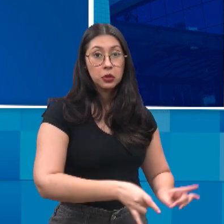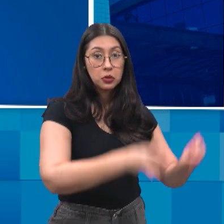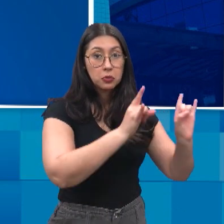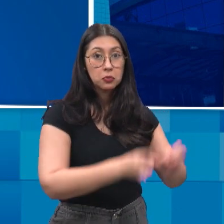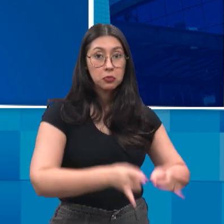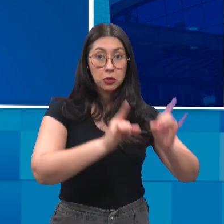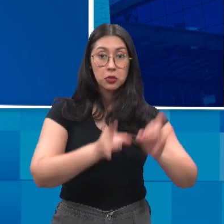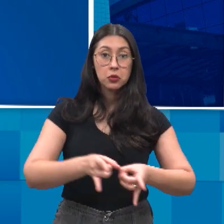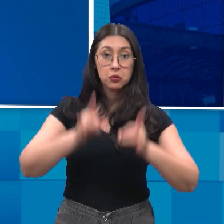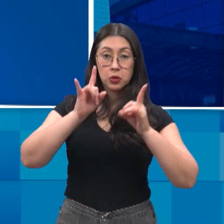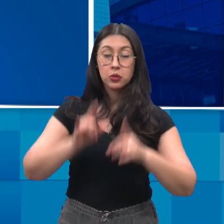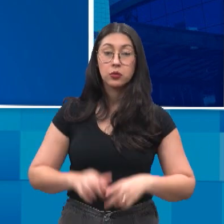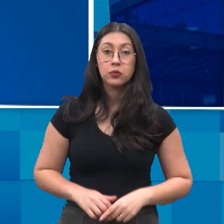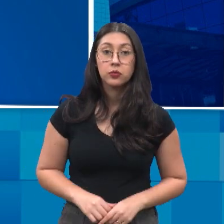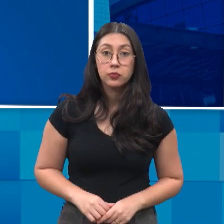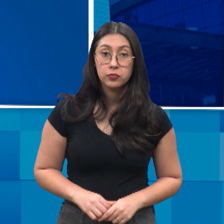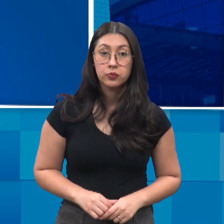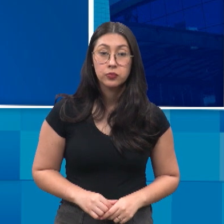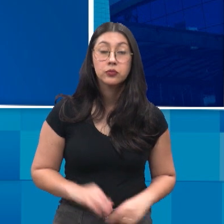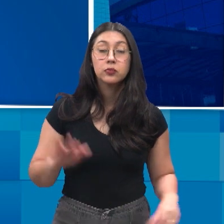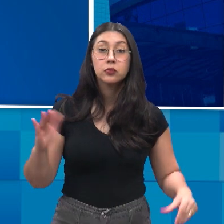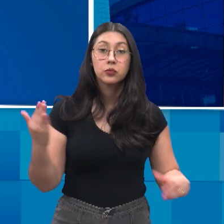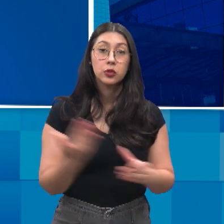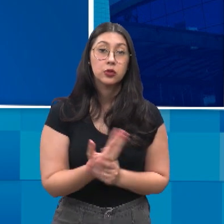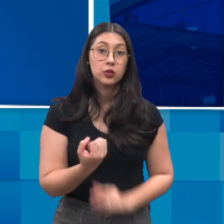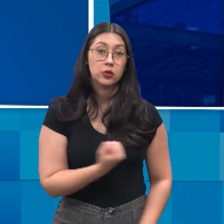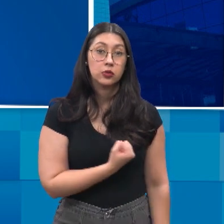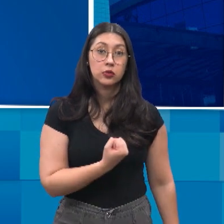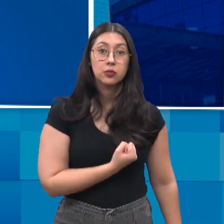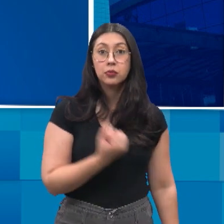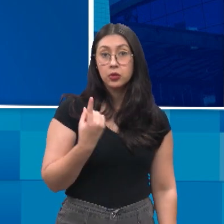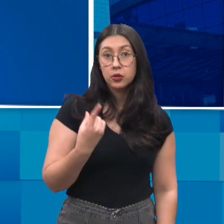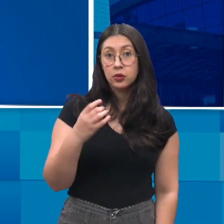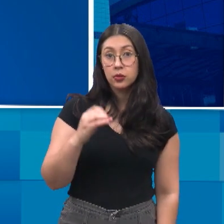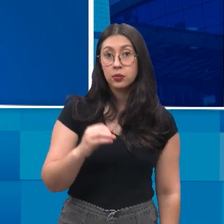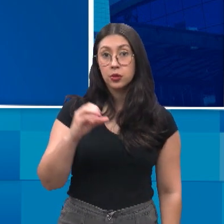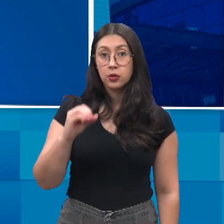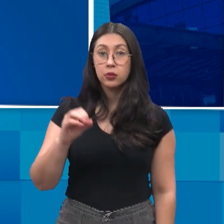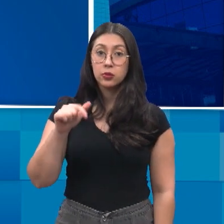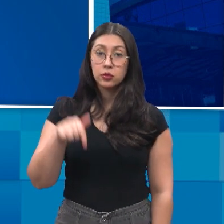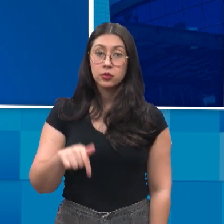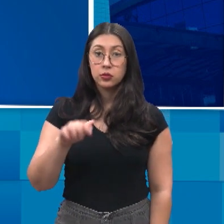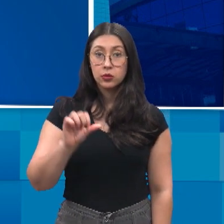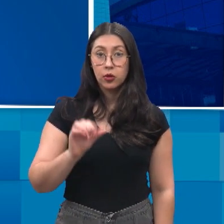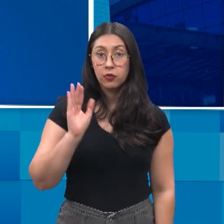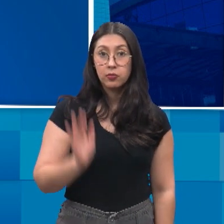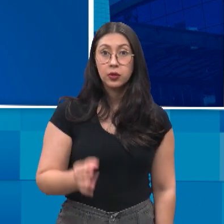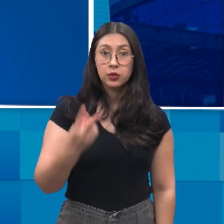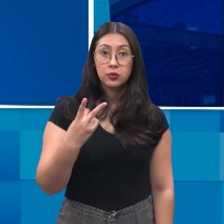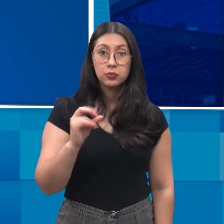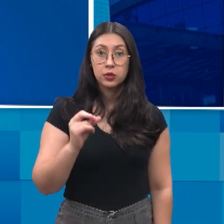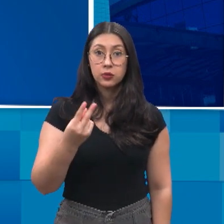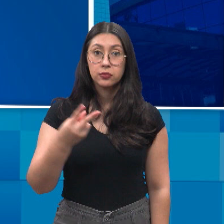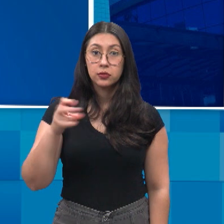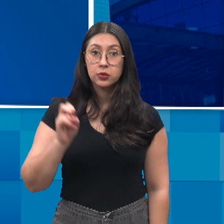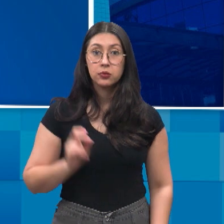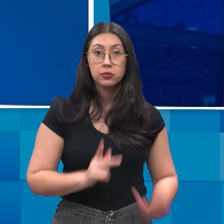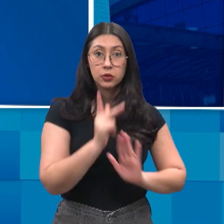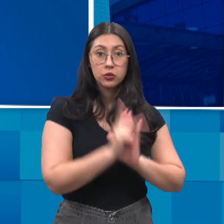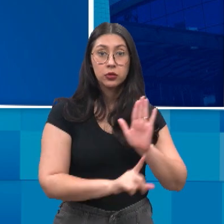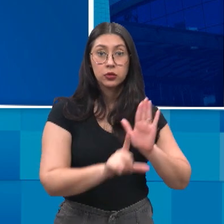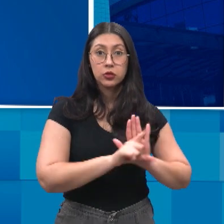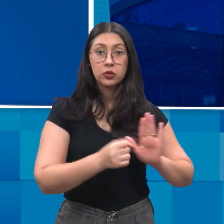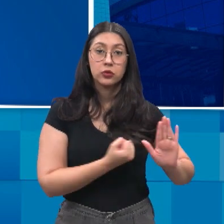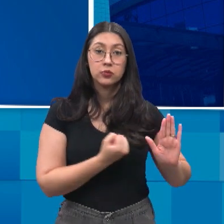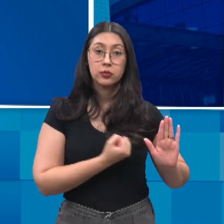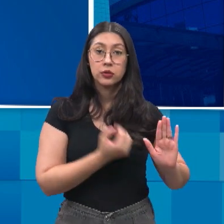Urbano. Processo número 10.079 de 2025, projeto de lei 337 de